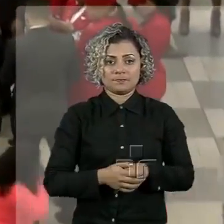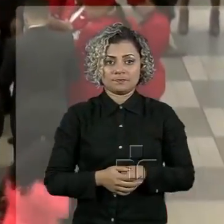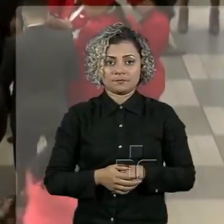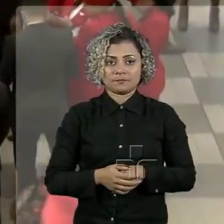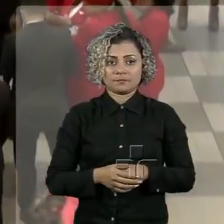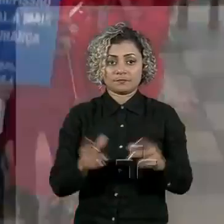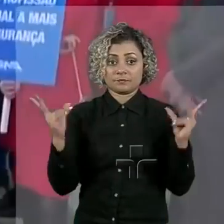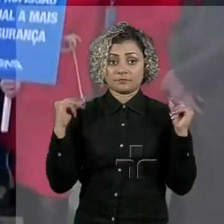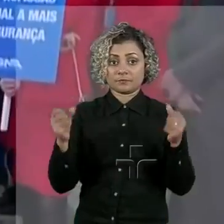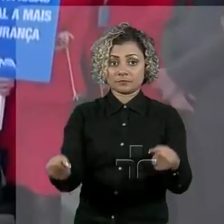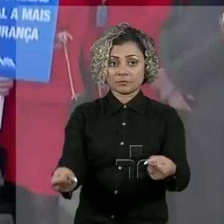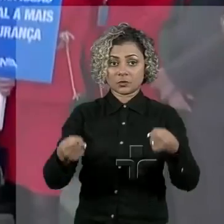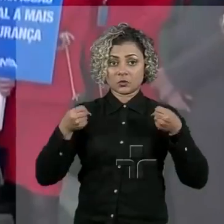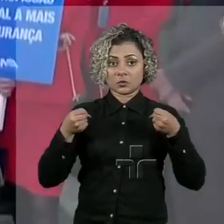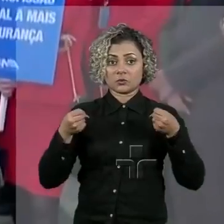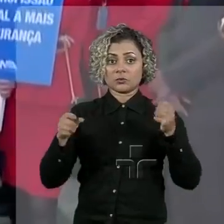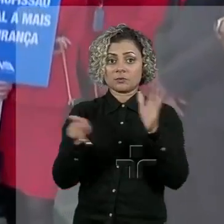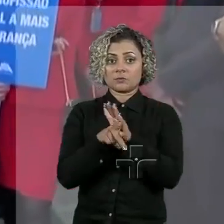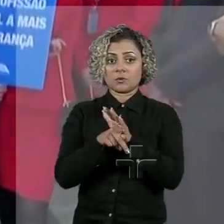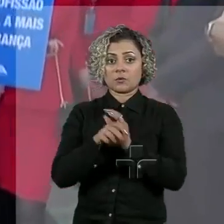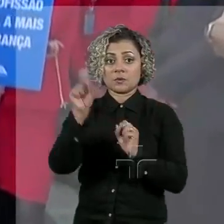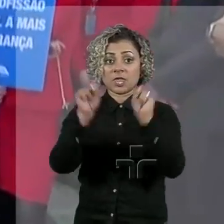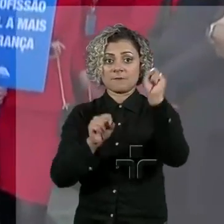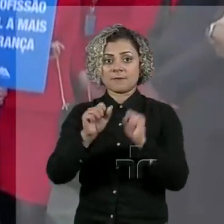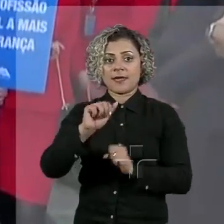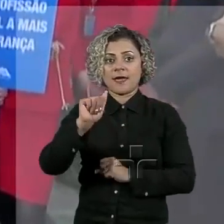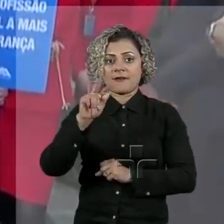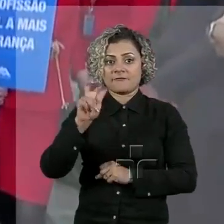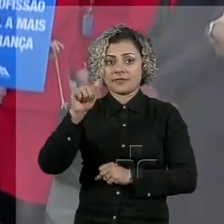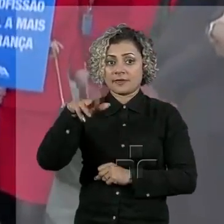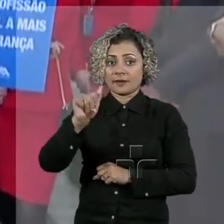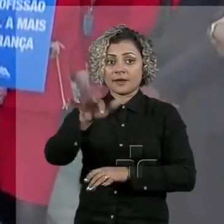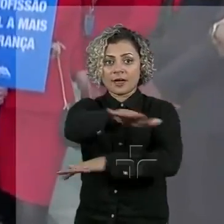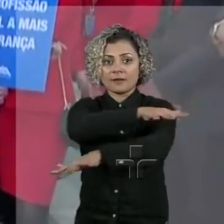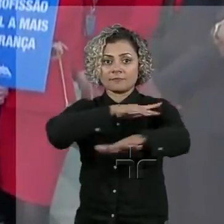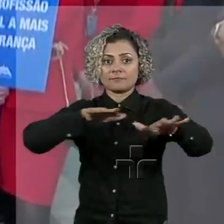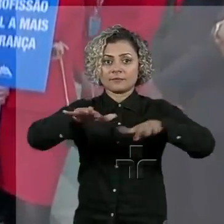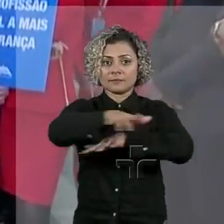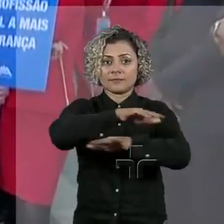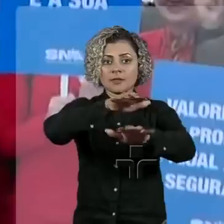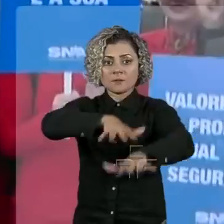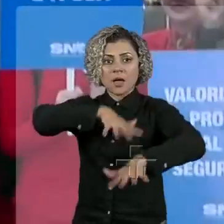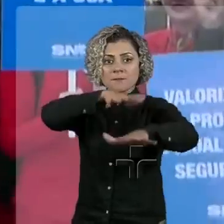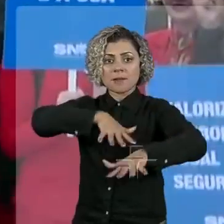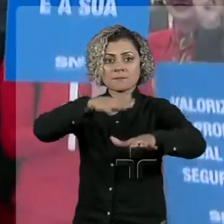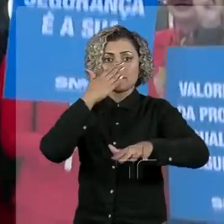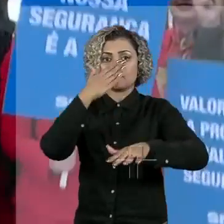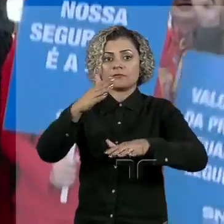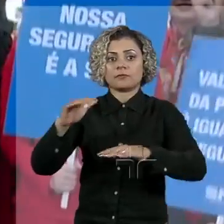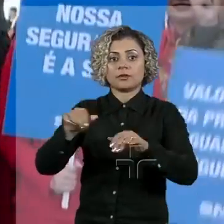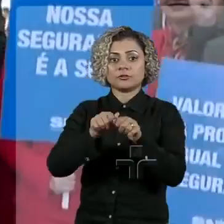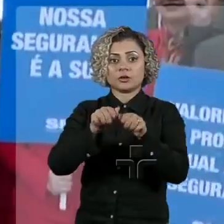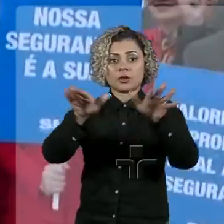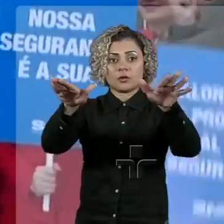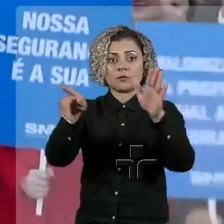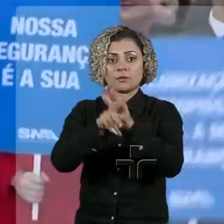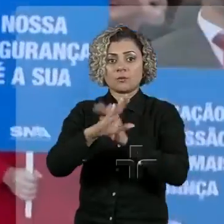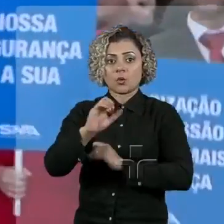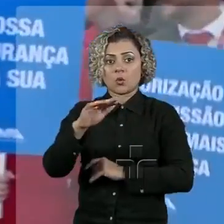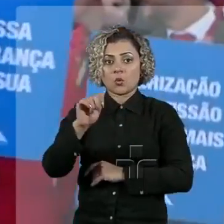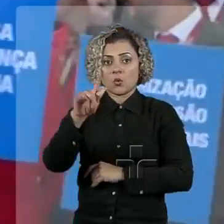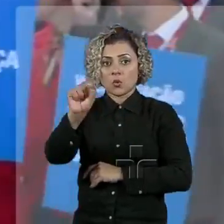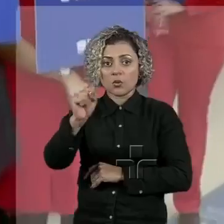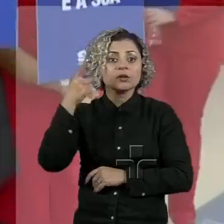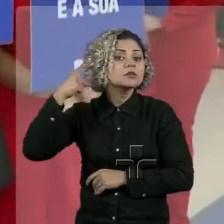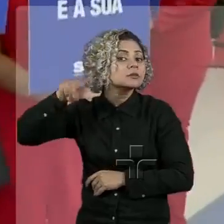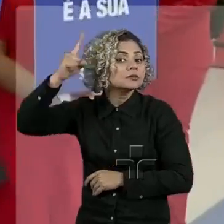Pilotos e comissários da Avianca entraram em greve com manifestações nos saguões dos aeroportos de Congonhas, em São